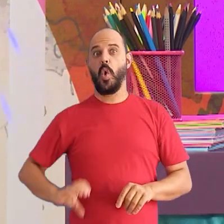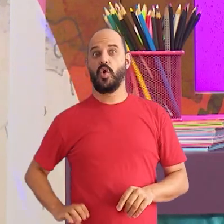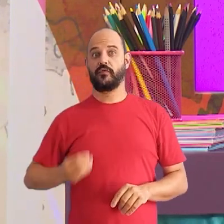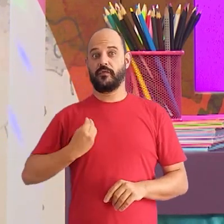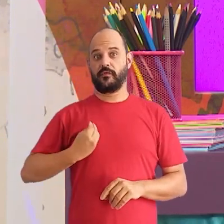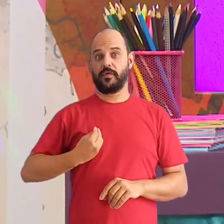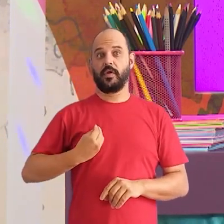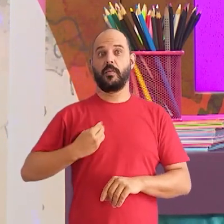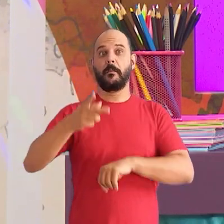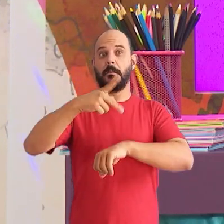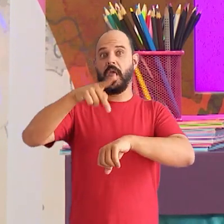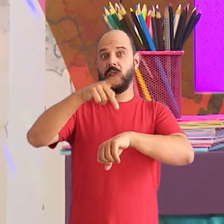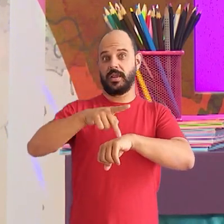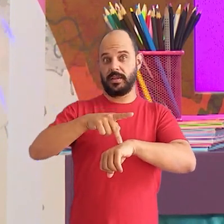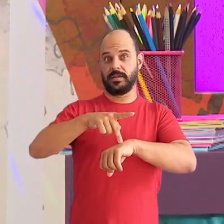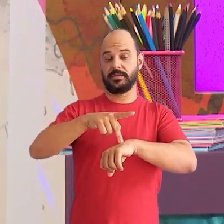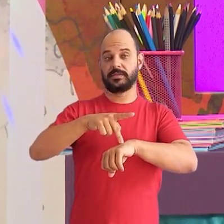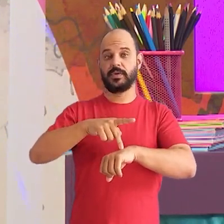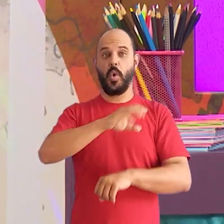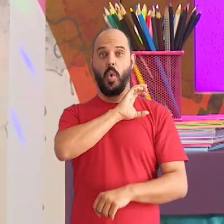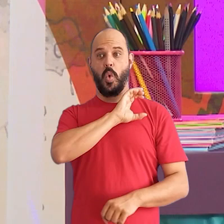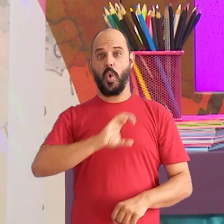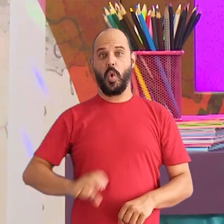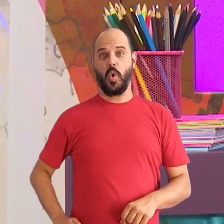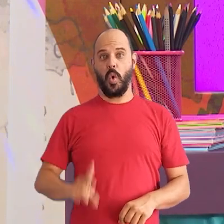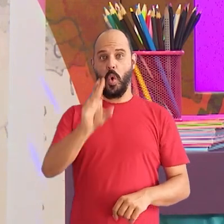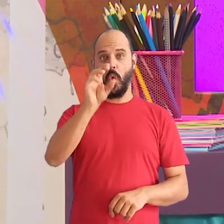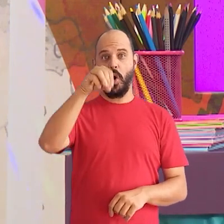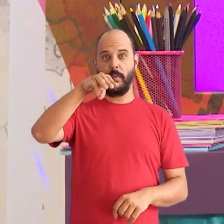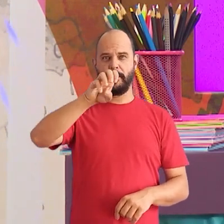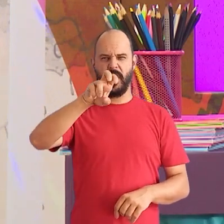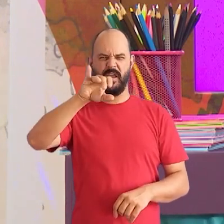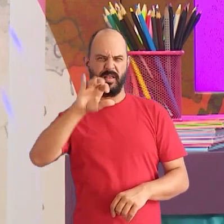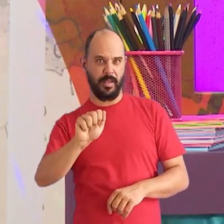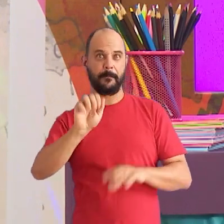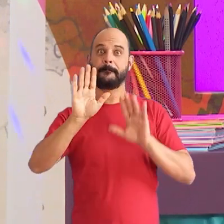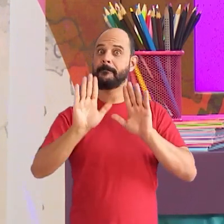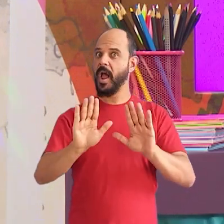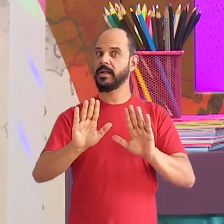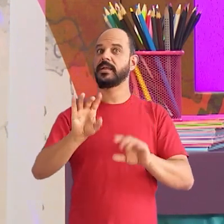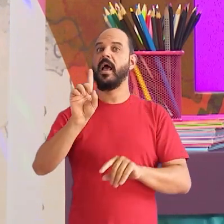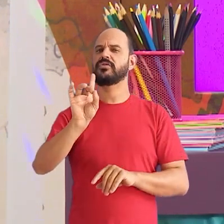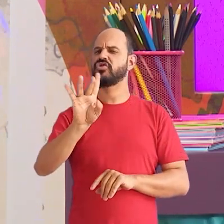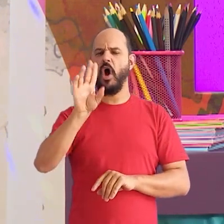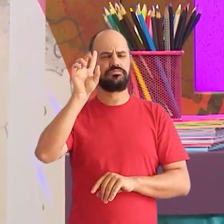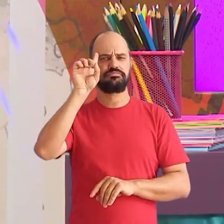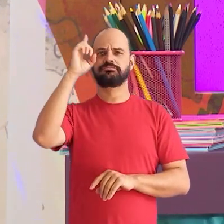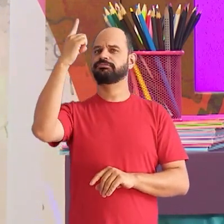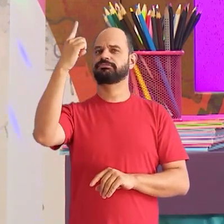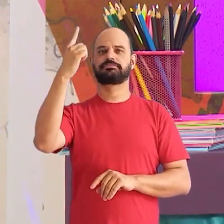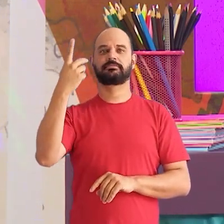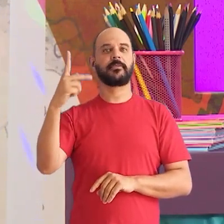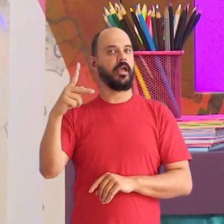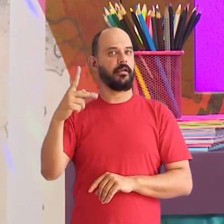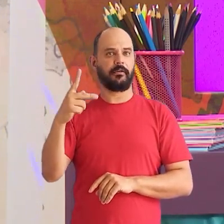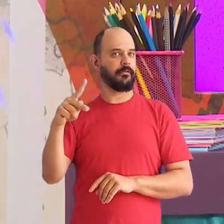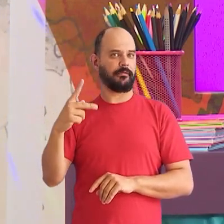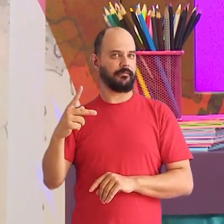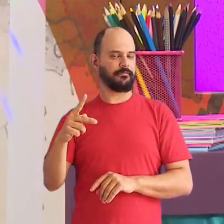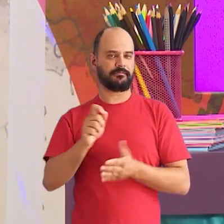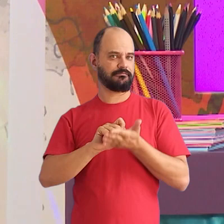na Romênia. Mas a história toda é uma invenção, e das boas, criada